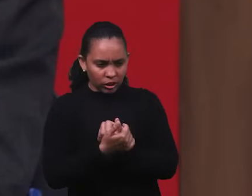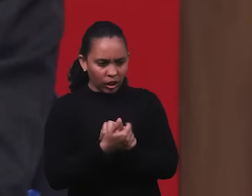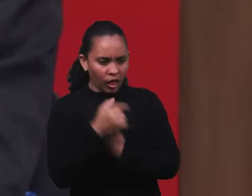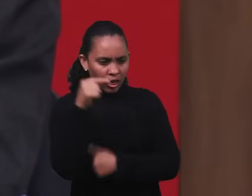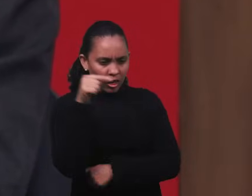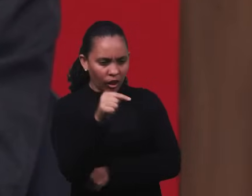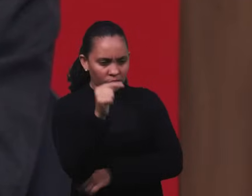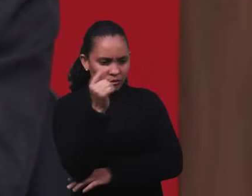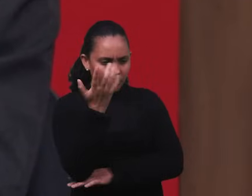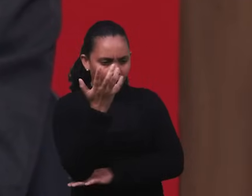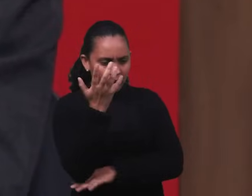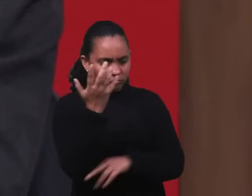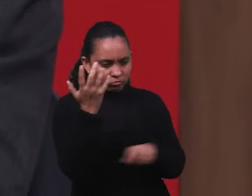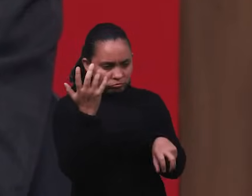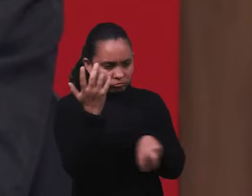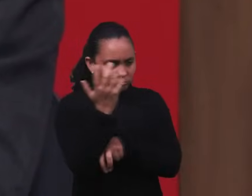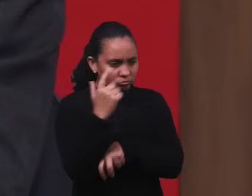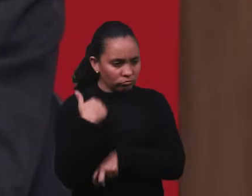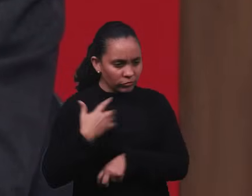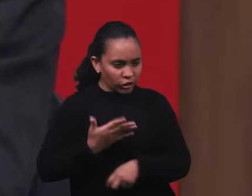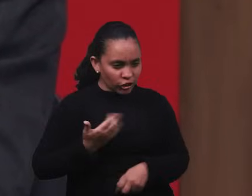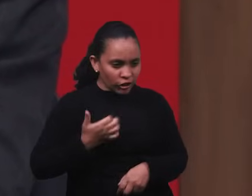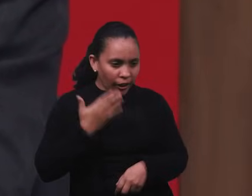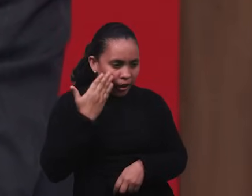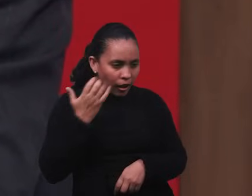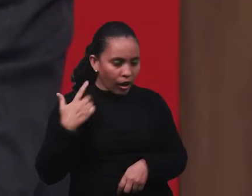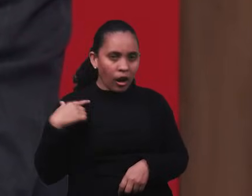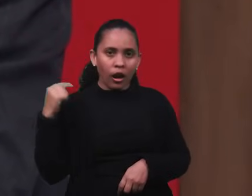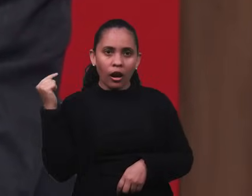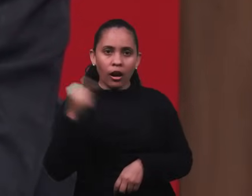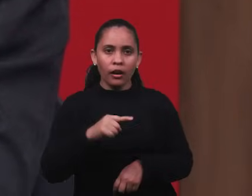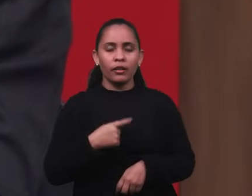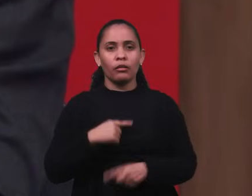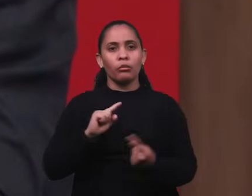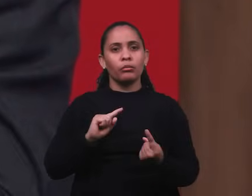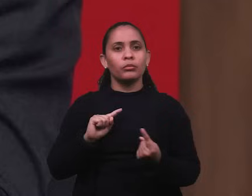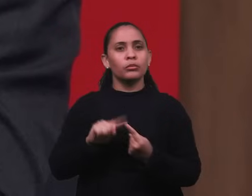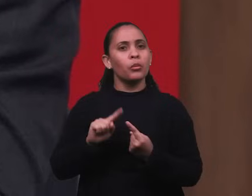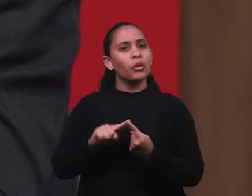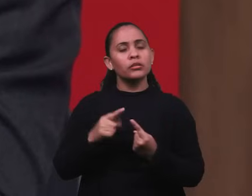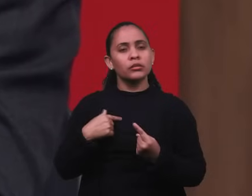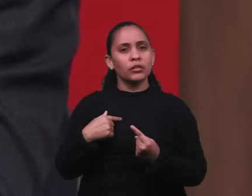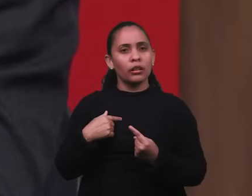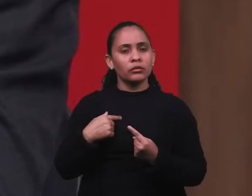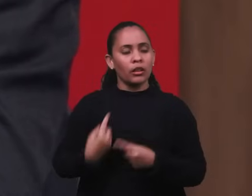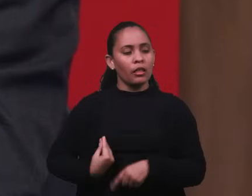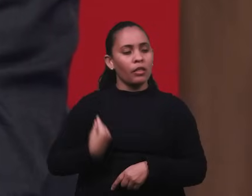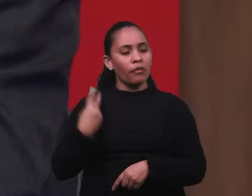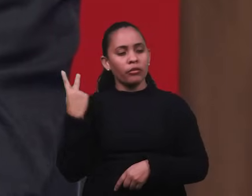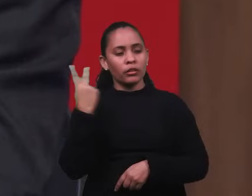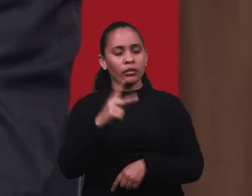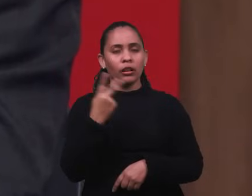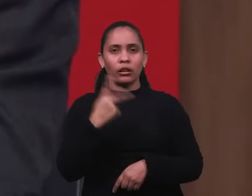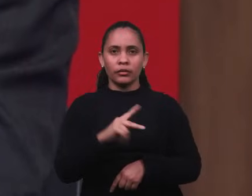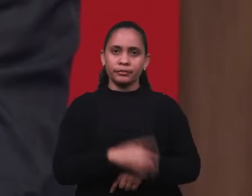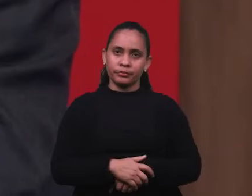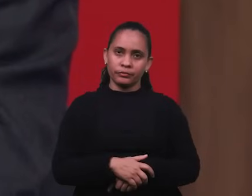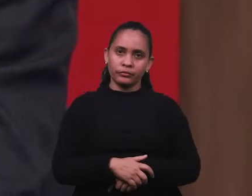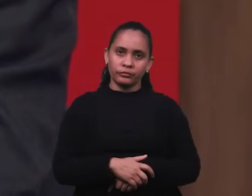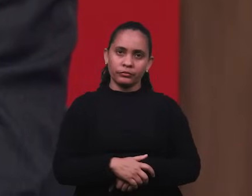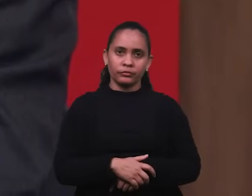a onisciência do Senhor, que já sabia, né, de algo específico, muito específico da vida de